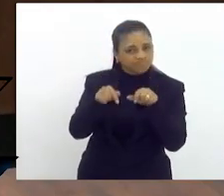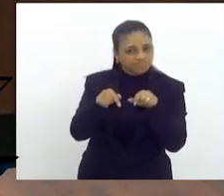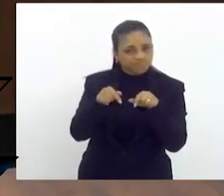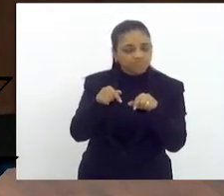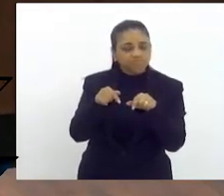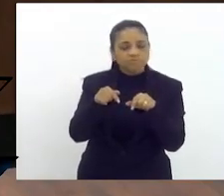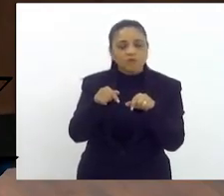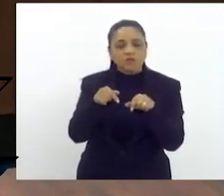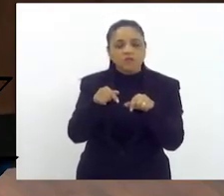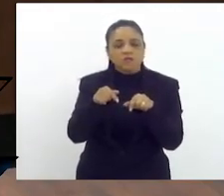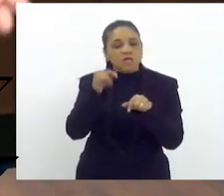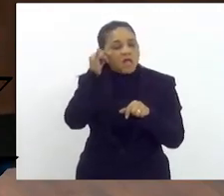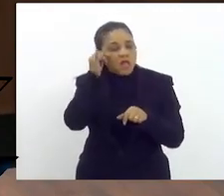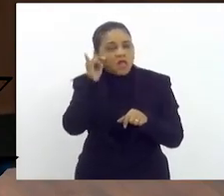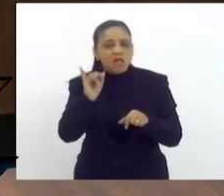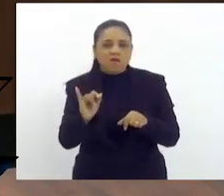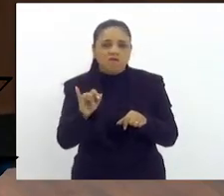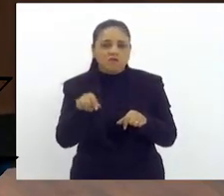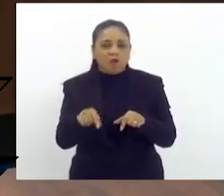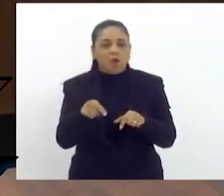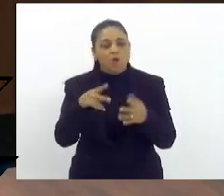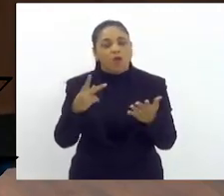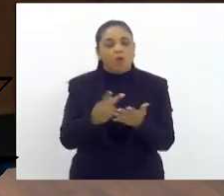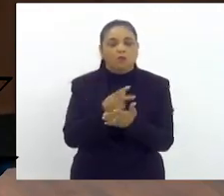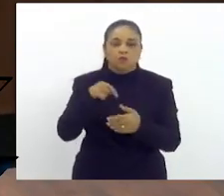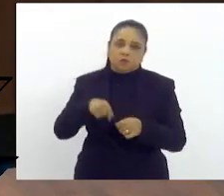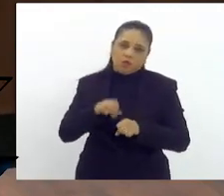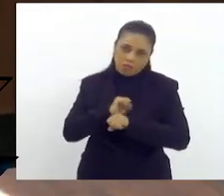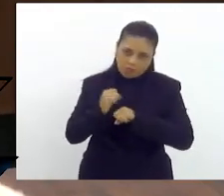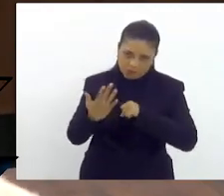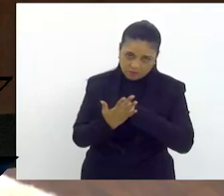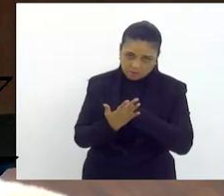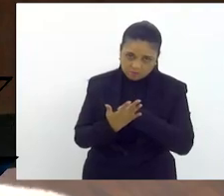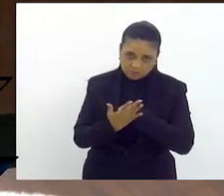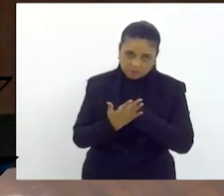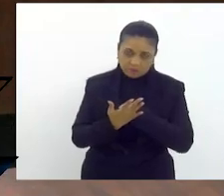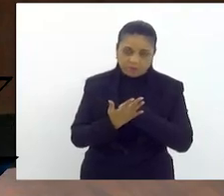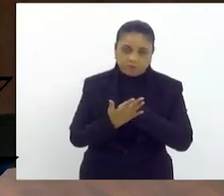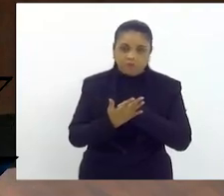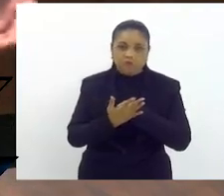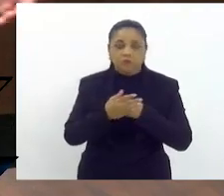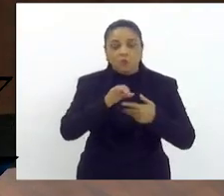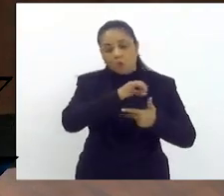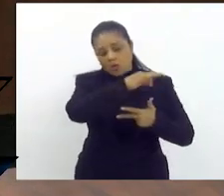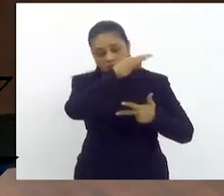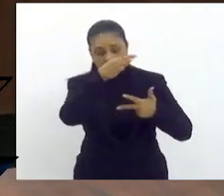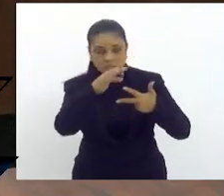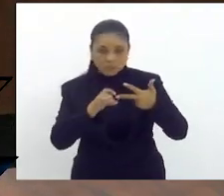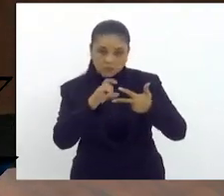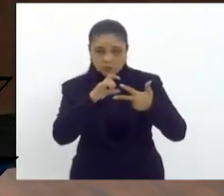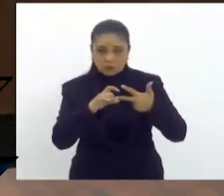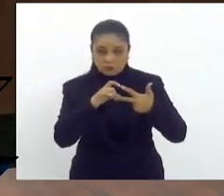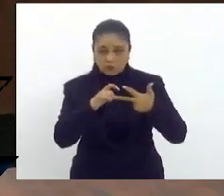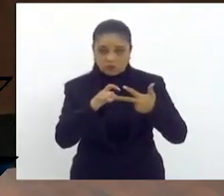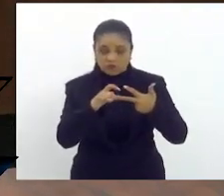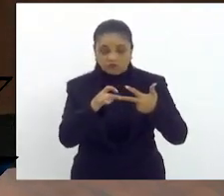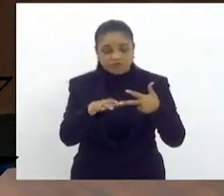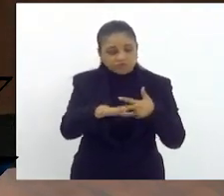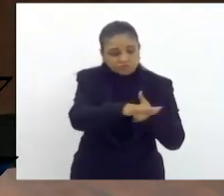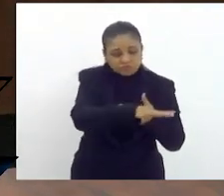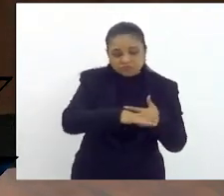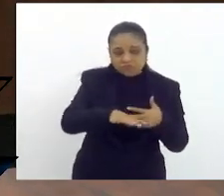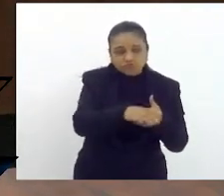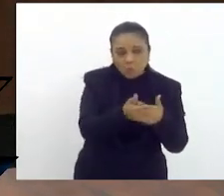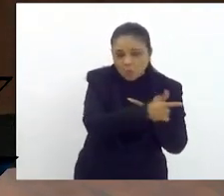acontecer o que aconteceu aqui na pandemia o Executivo pegar um espaço onde não tem nada e